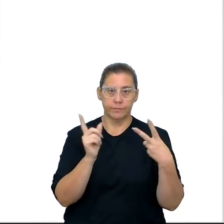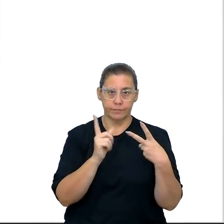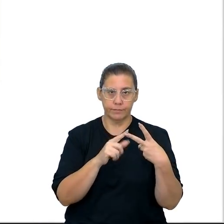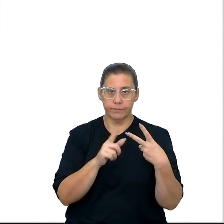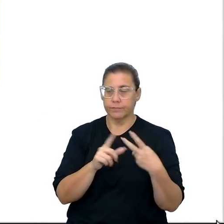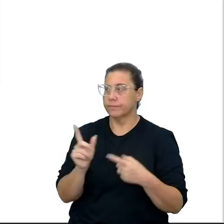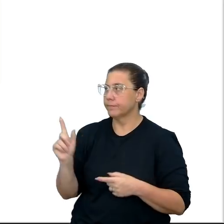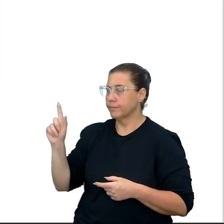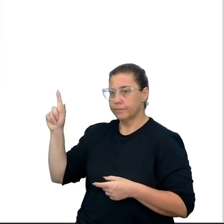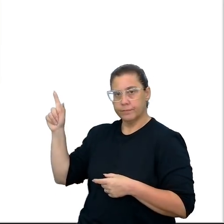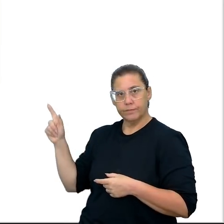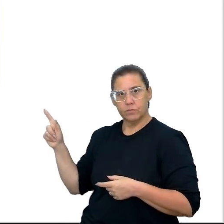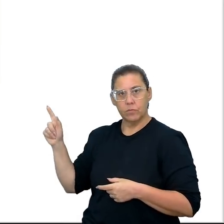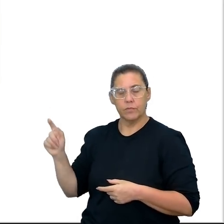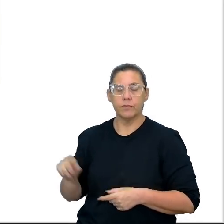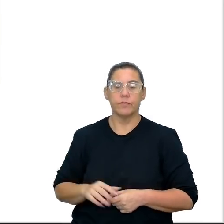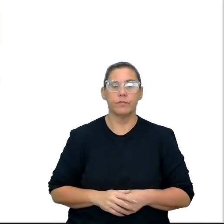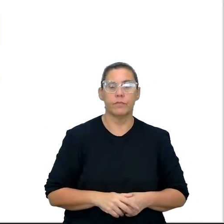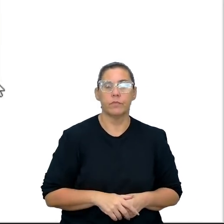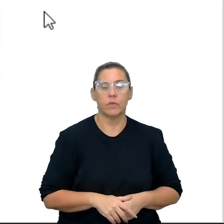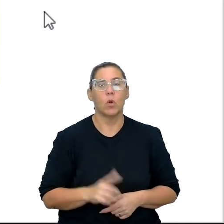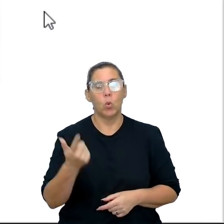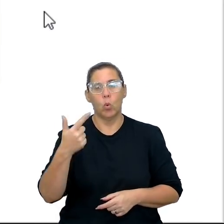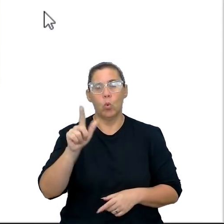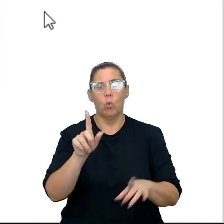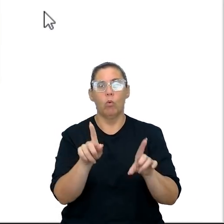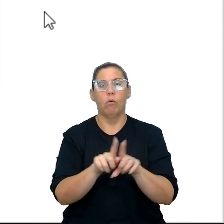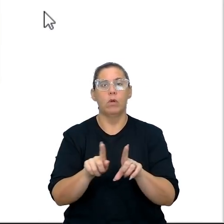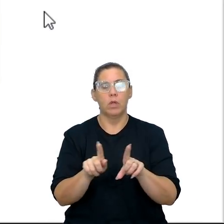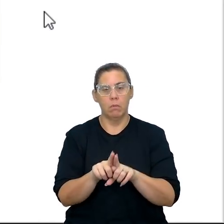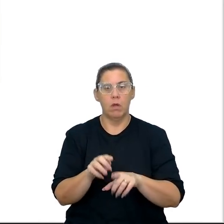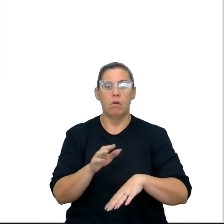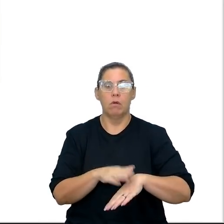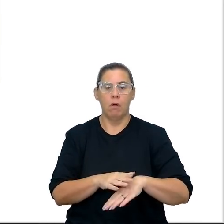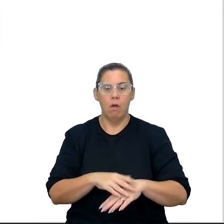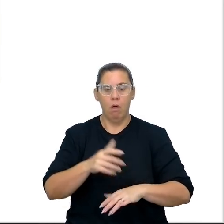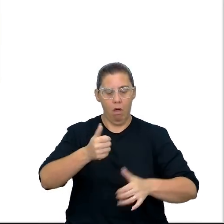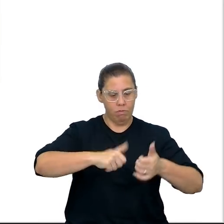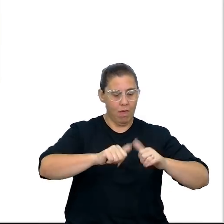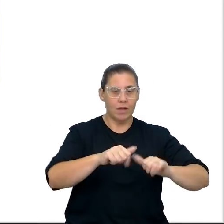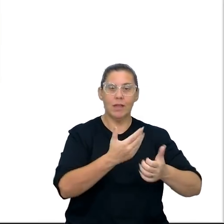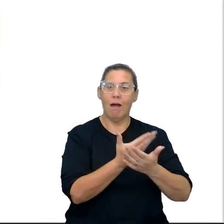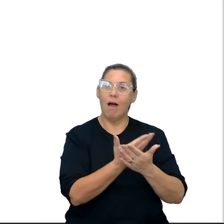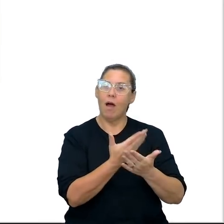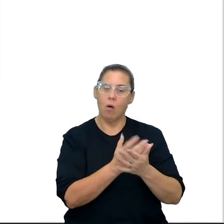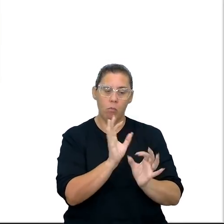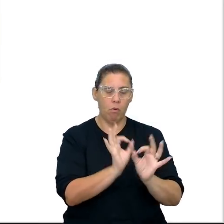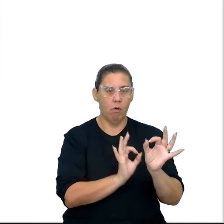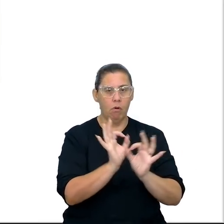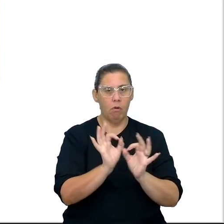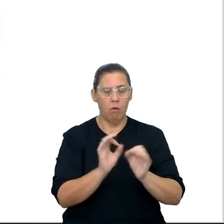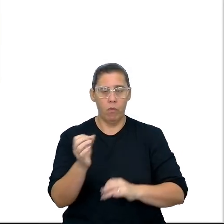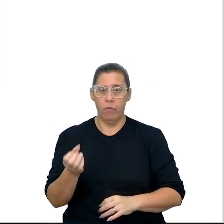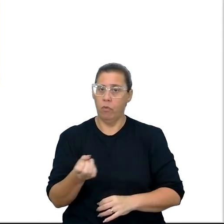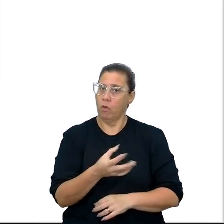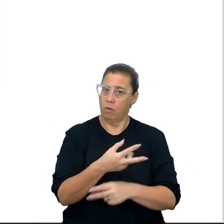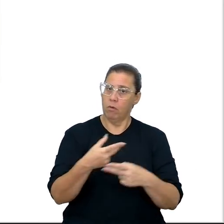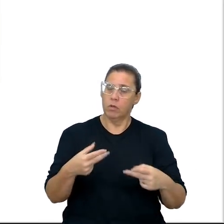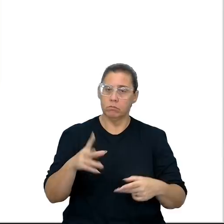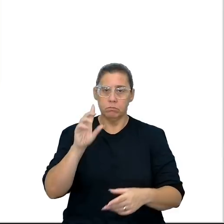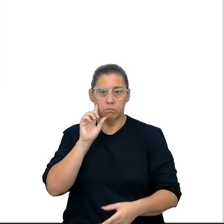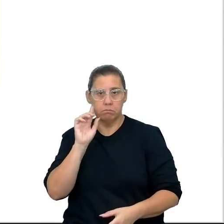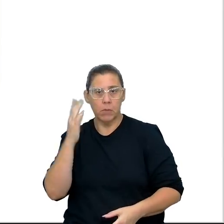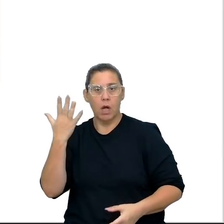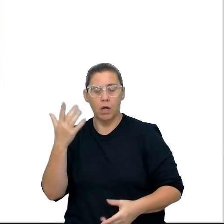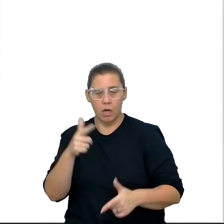aí, uma outra coisa que vocês podem fazer é a análise das aulas, né, organizando novas situações de resolução